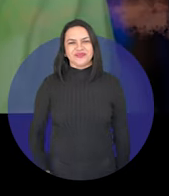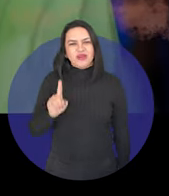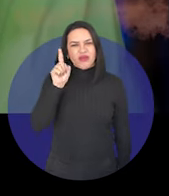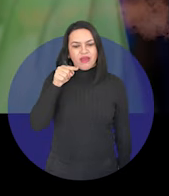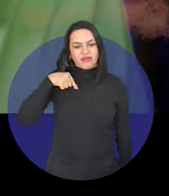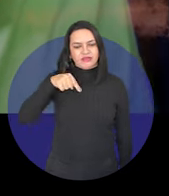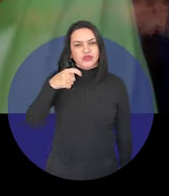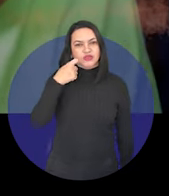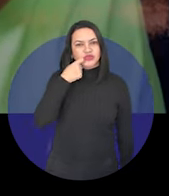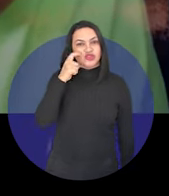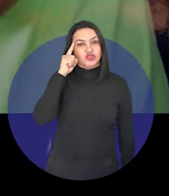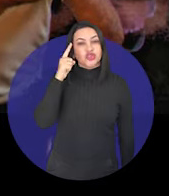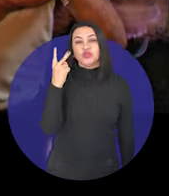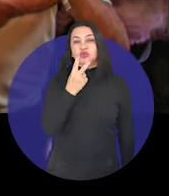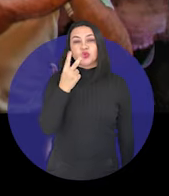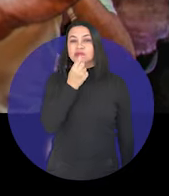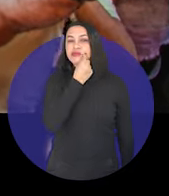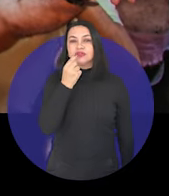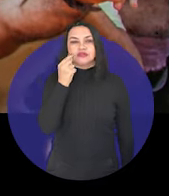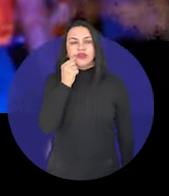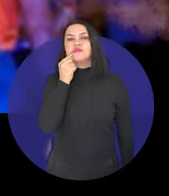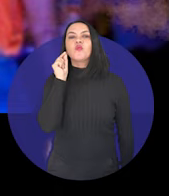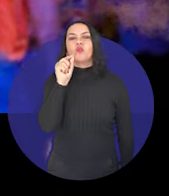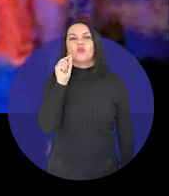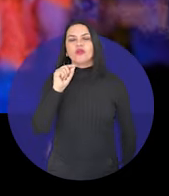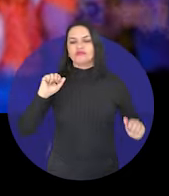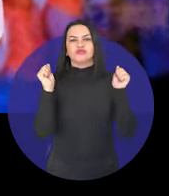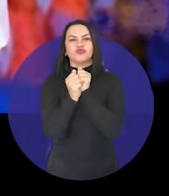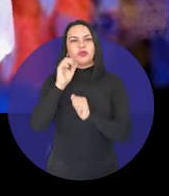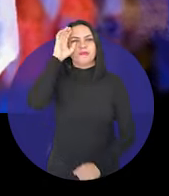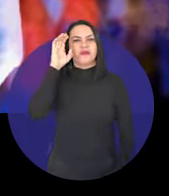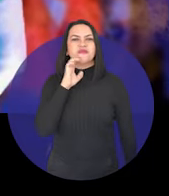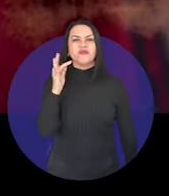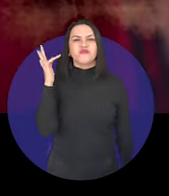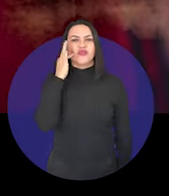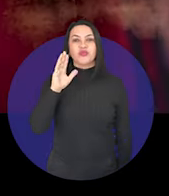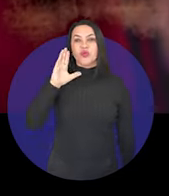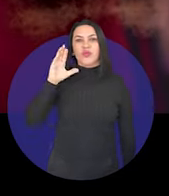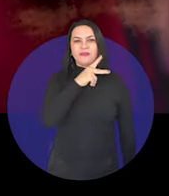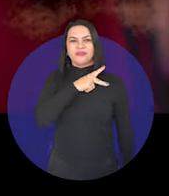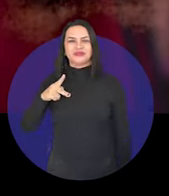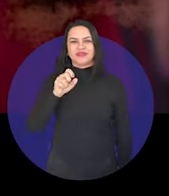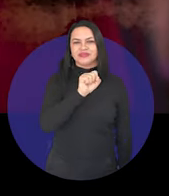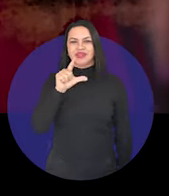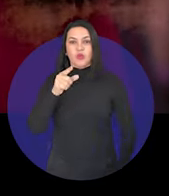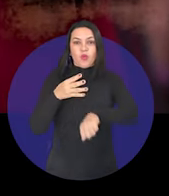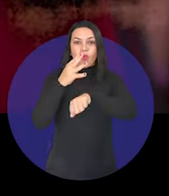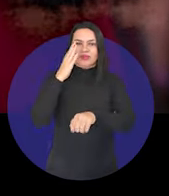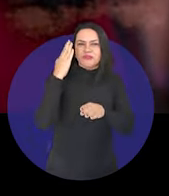É nesta sexta, dia 2 de setembro, grande comício com Brandão, Flávio Dino e Lula presidente em São Luís,